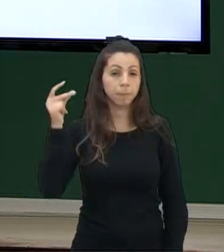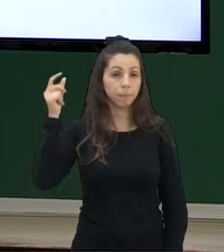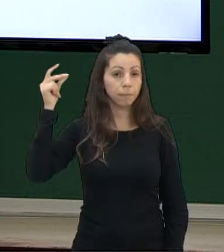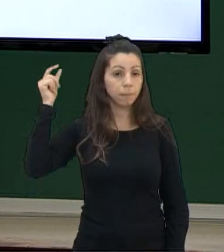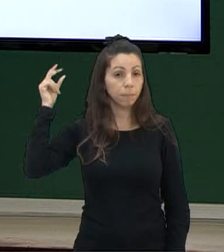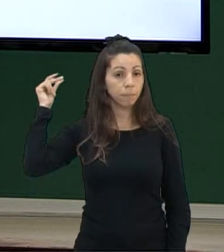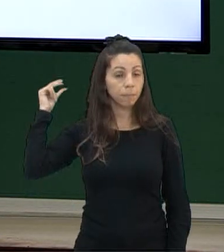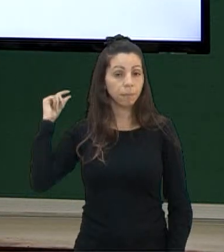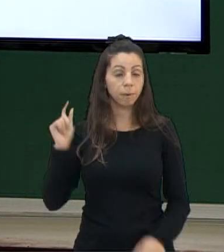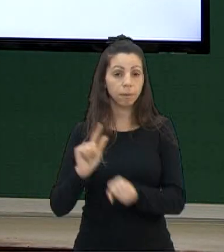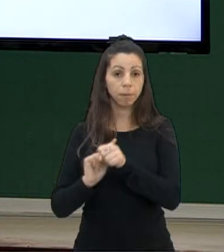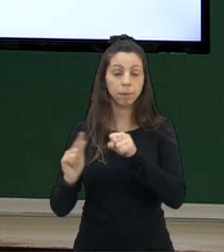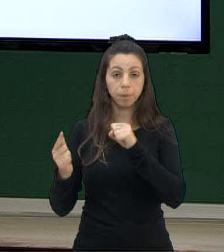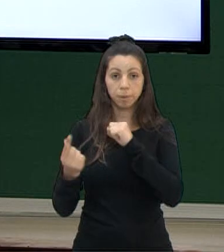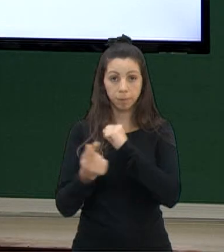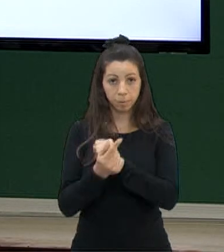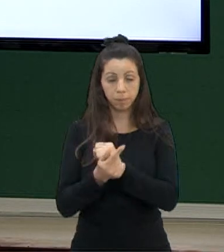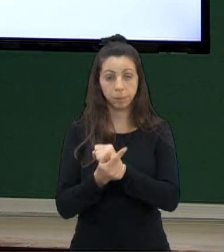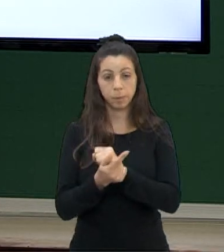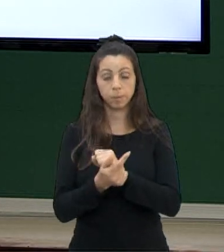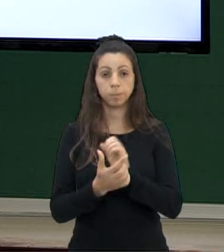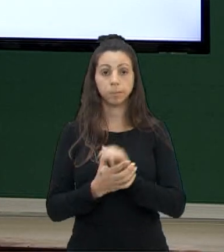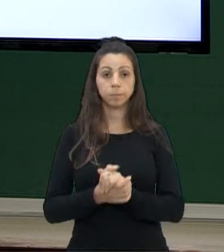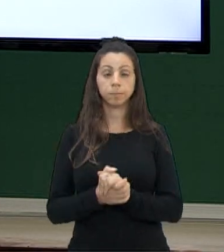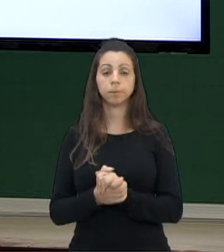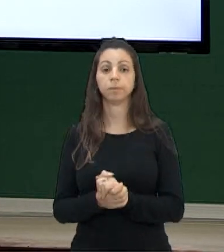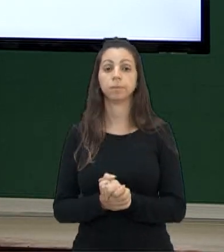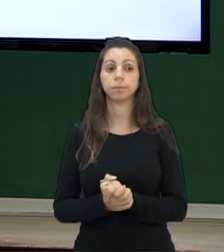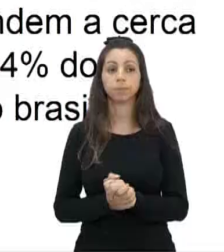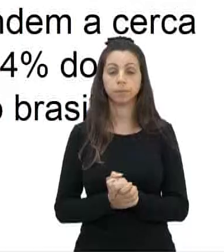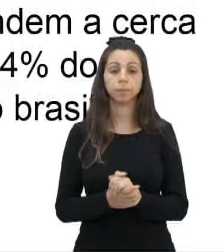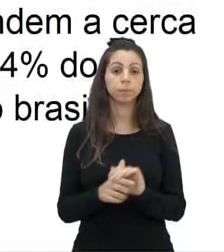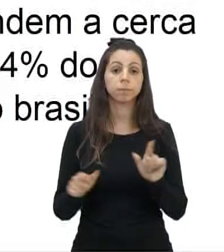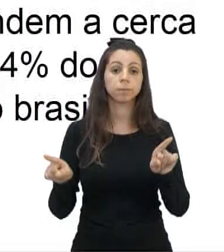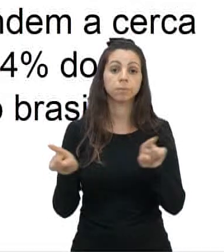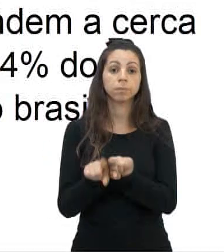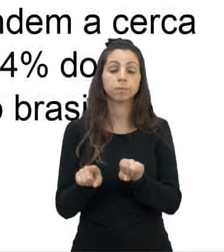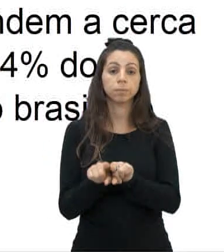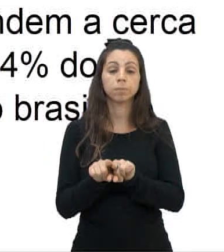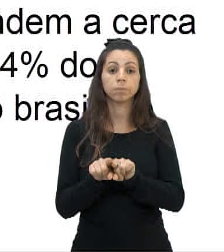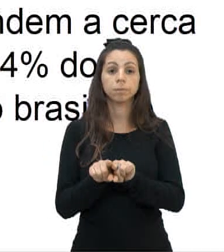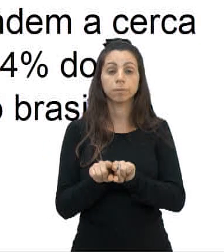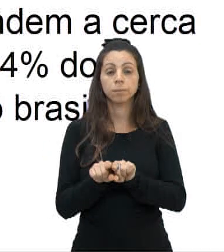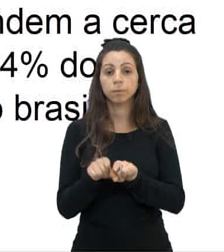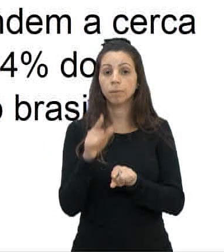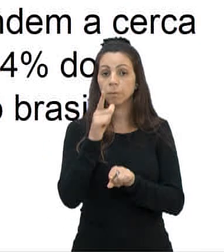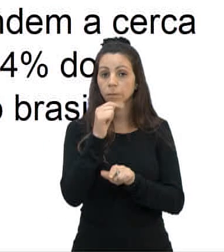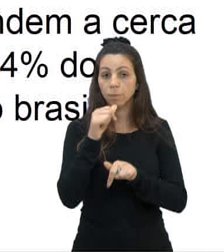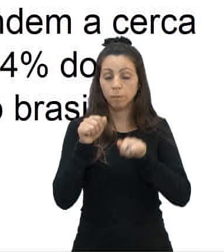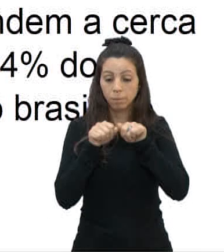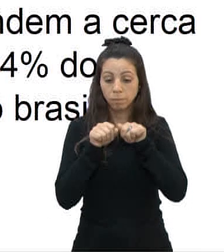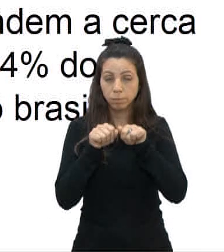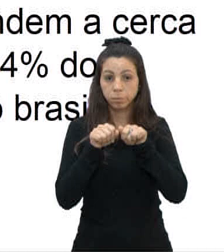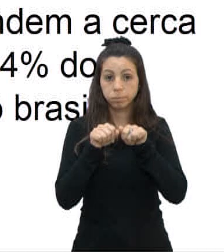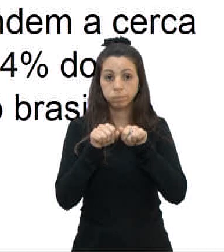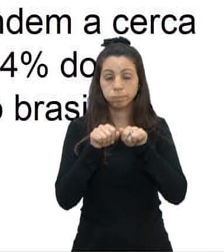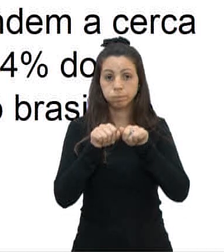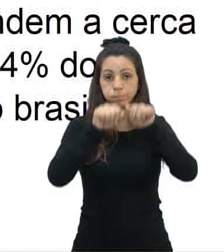formações geológicas mais antigas do nosso planeta. E nós temos também as bacias sedimentares correspondendo